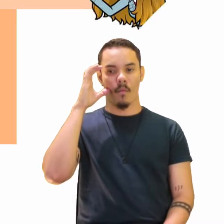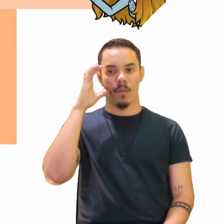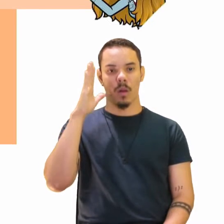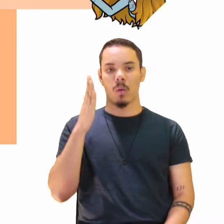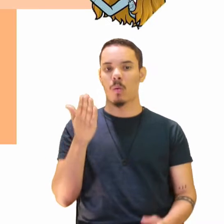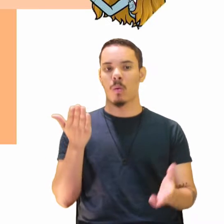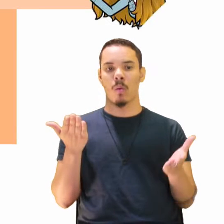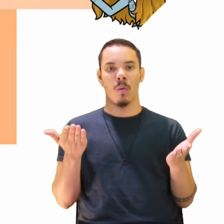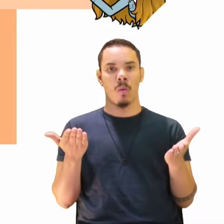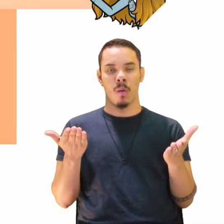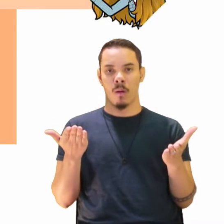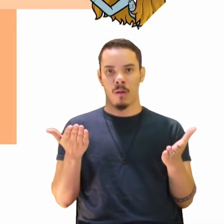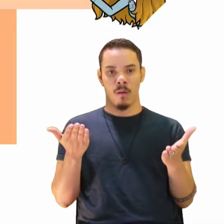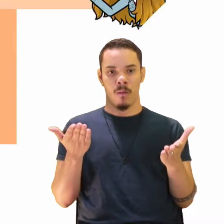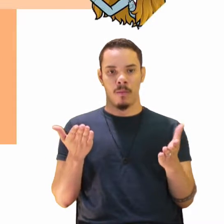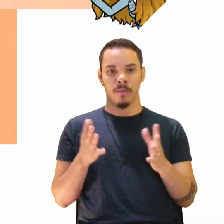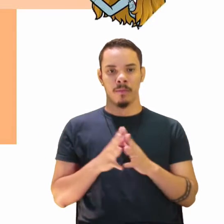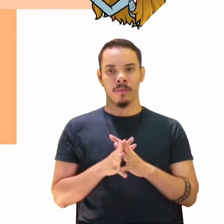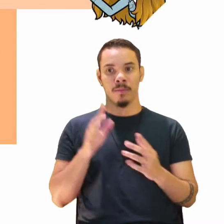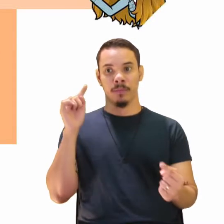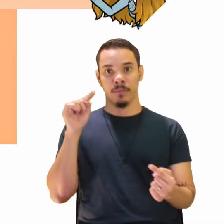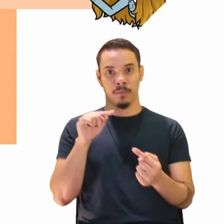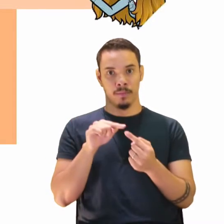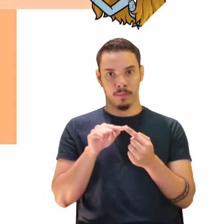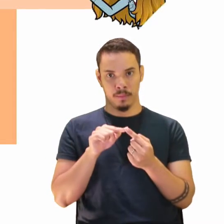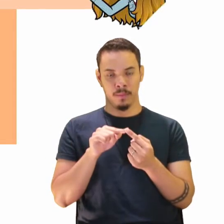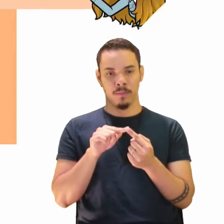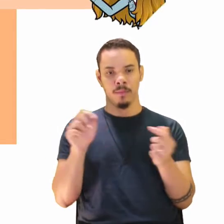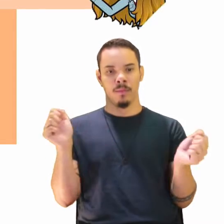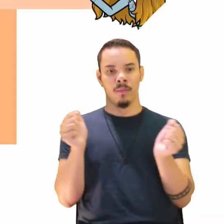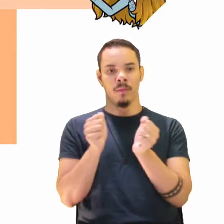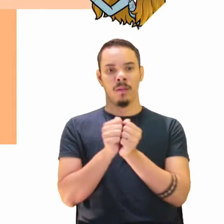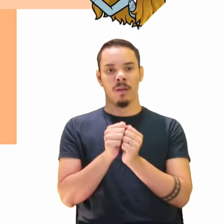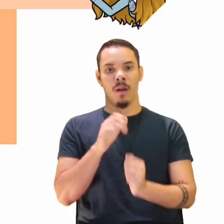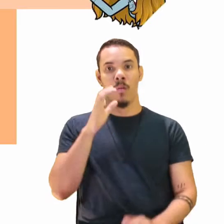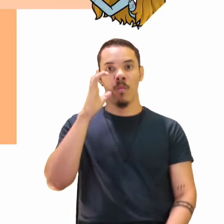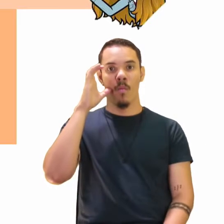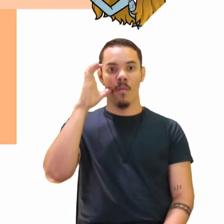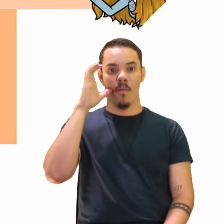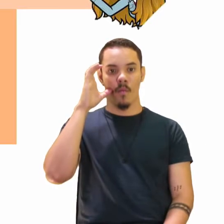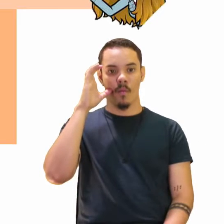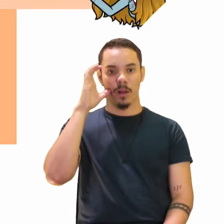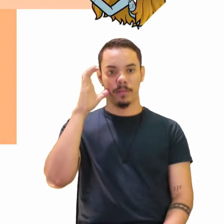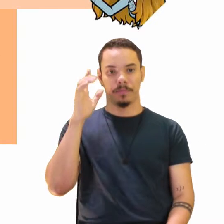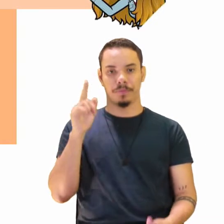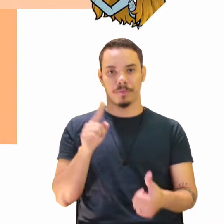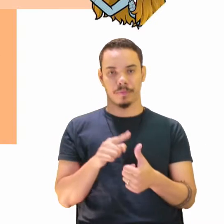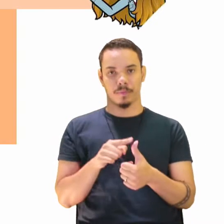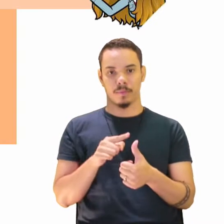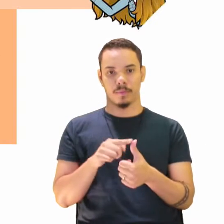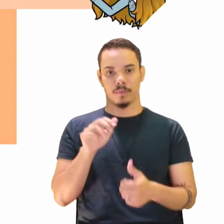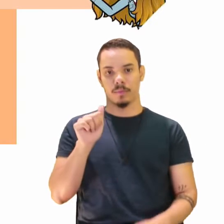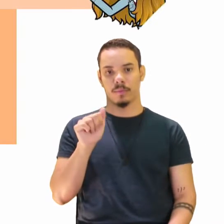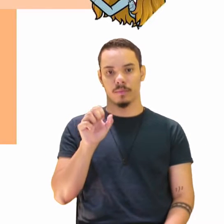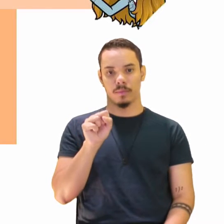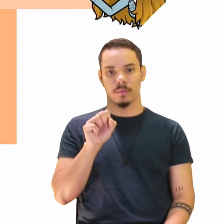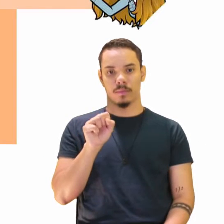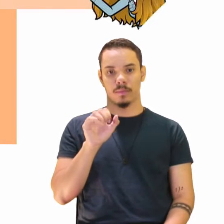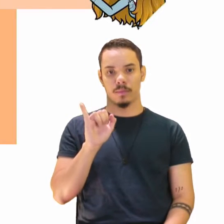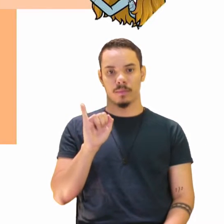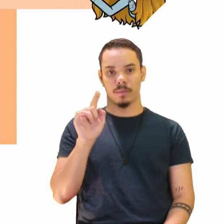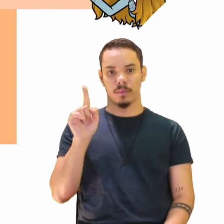de linguagem, né, ligada à questão de omitir? Então nós temos o